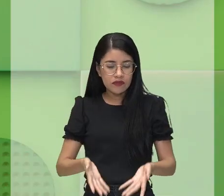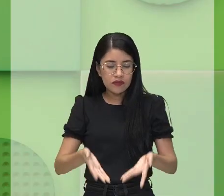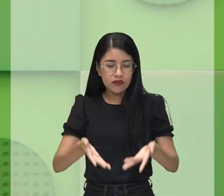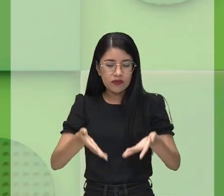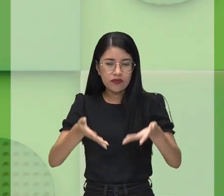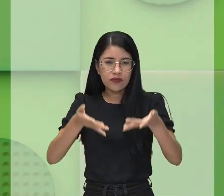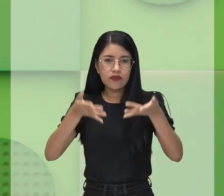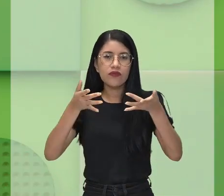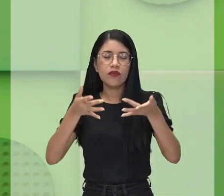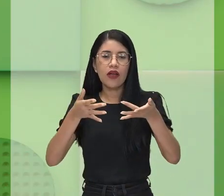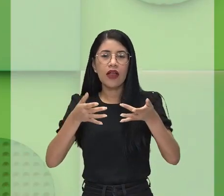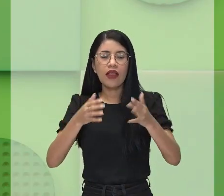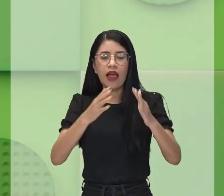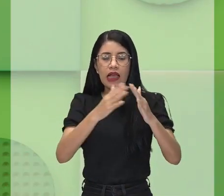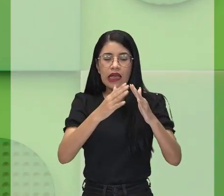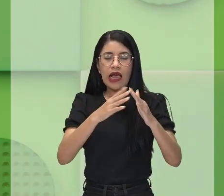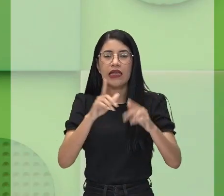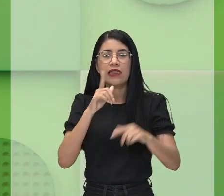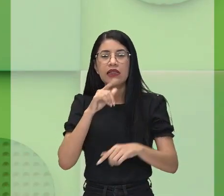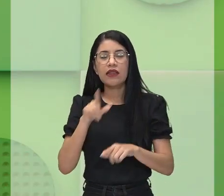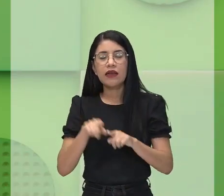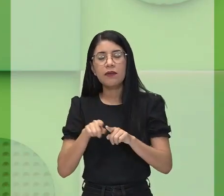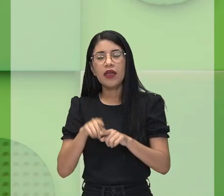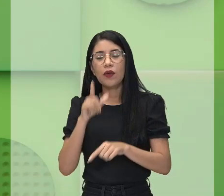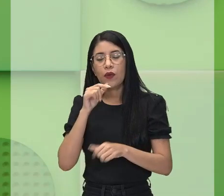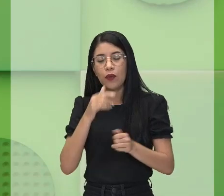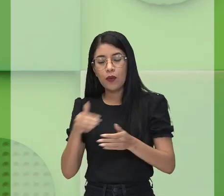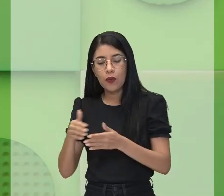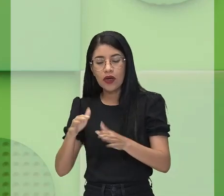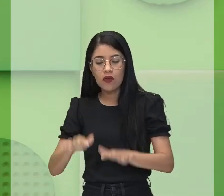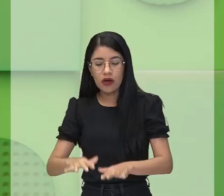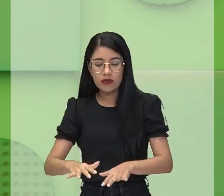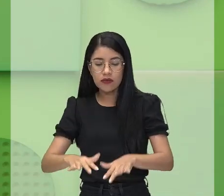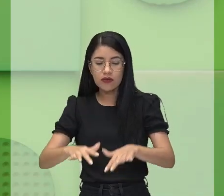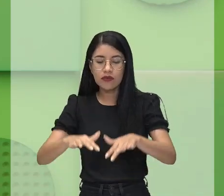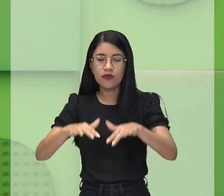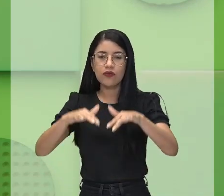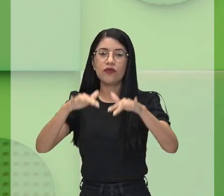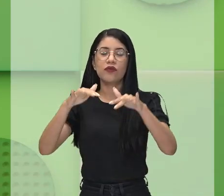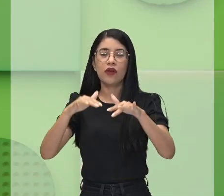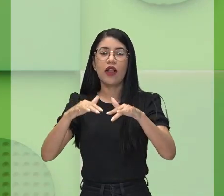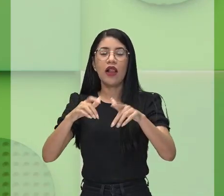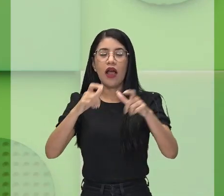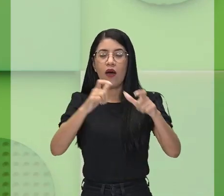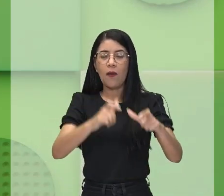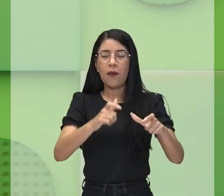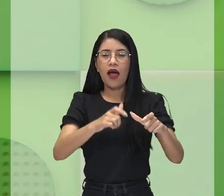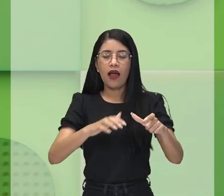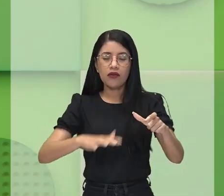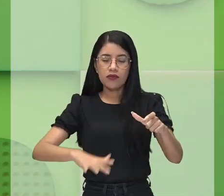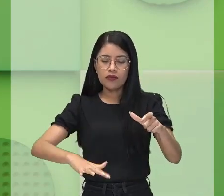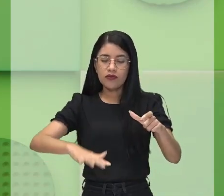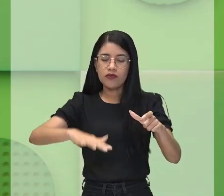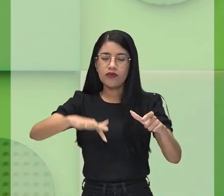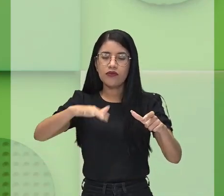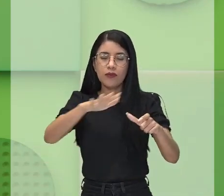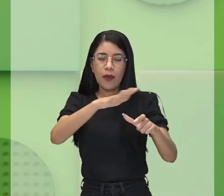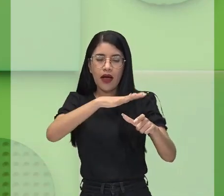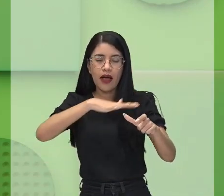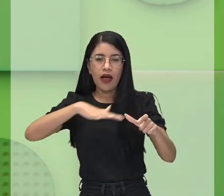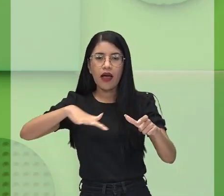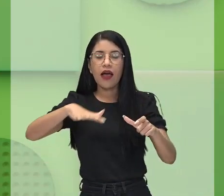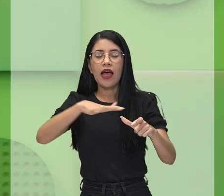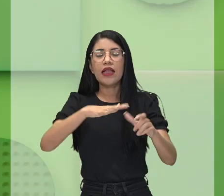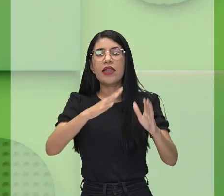casa, que o rio na cheia, faz com que o bairro fique todo alagado, as